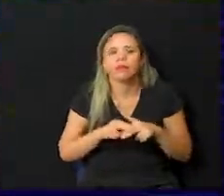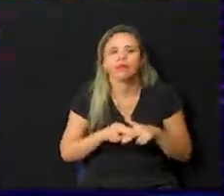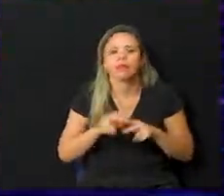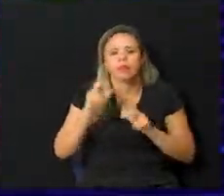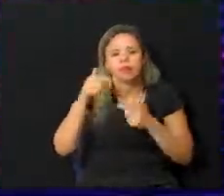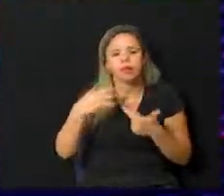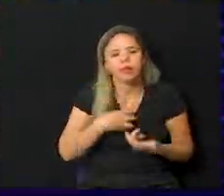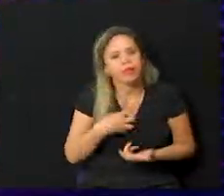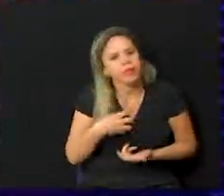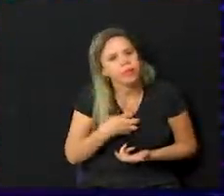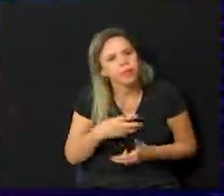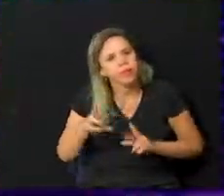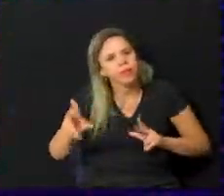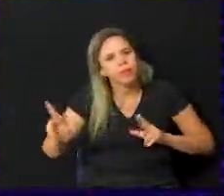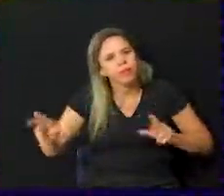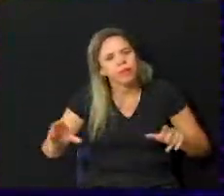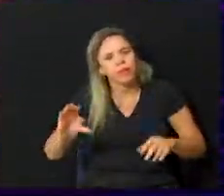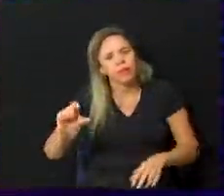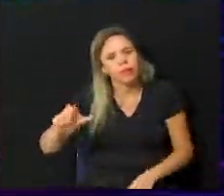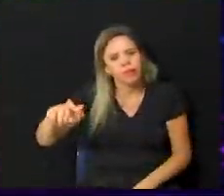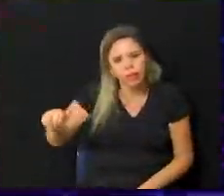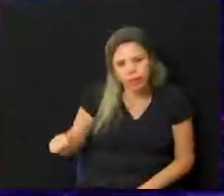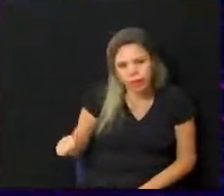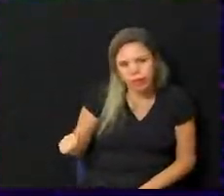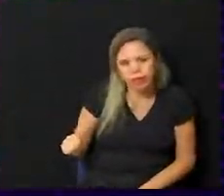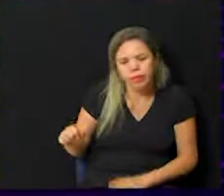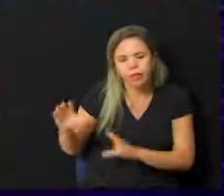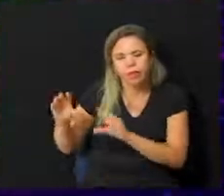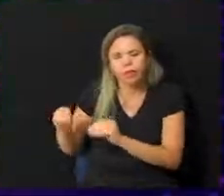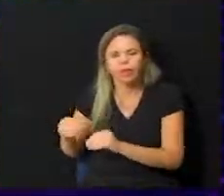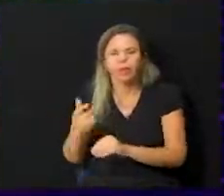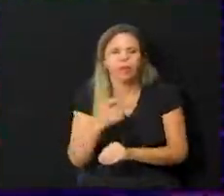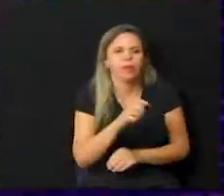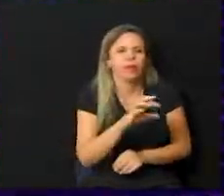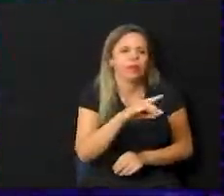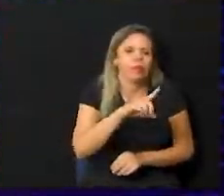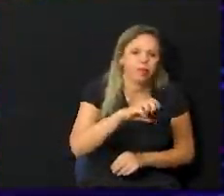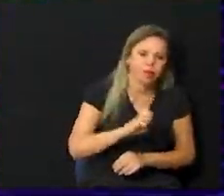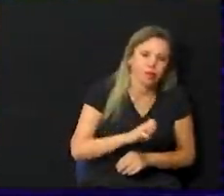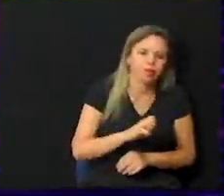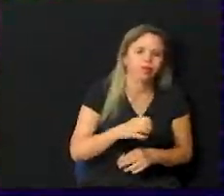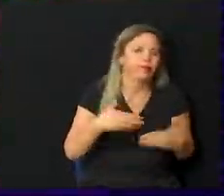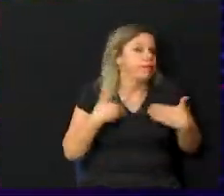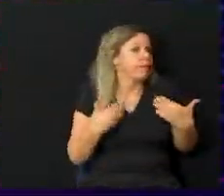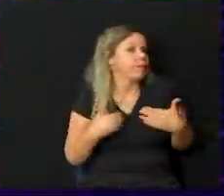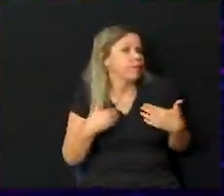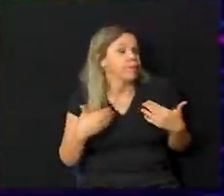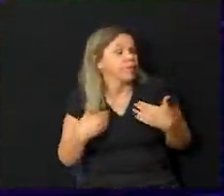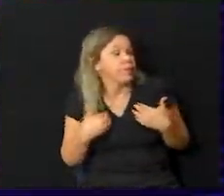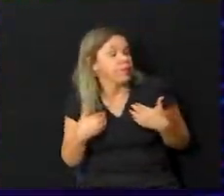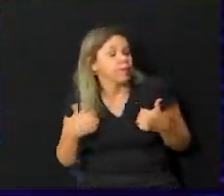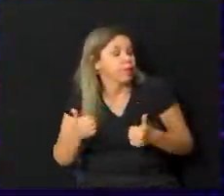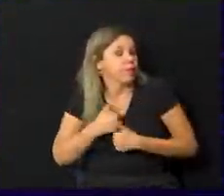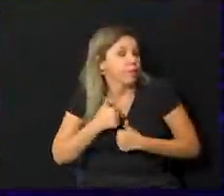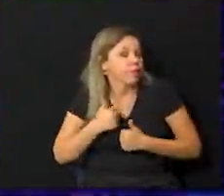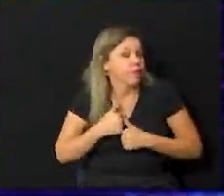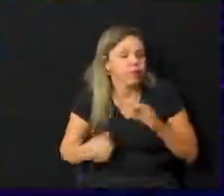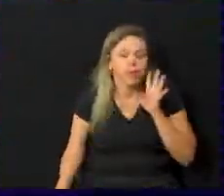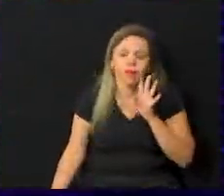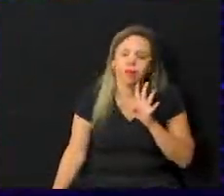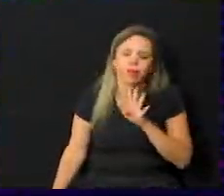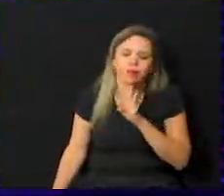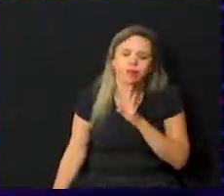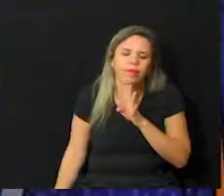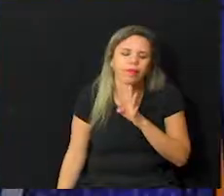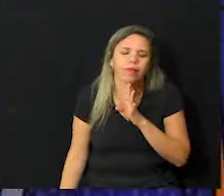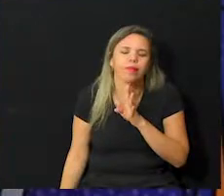personalidade delas é bastante diferente, né? A Camila é um pouco mais soturna, já a Camila é bem animada, bem alto astral, bem bacana